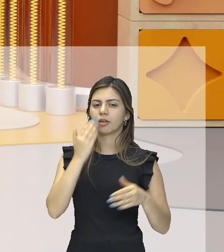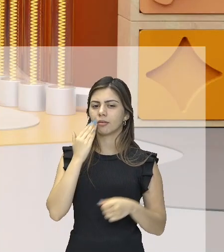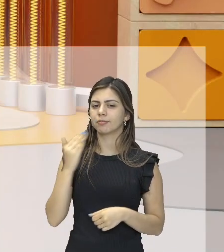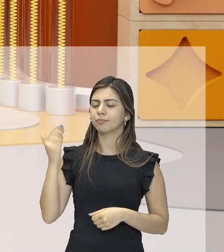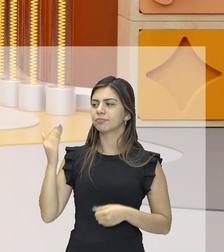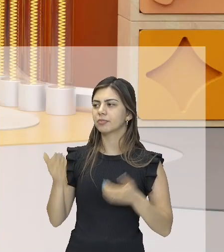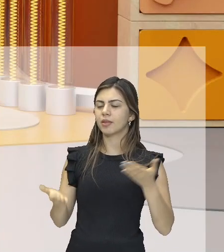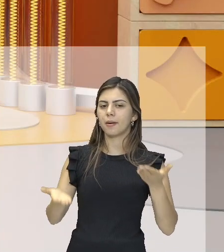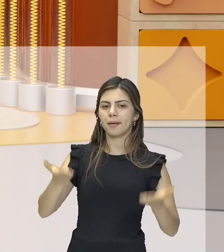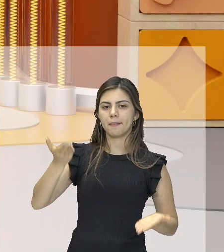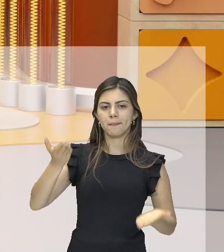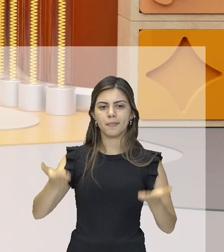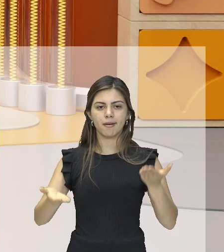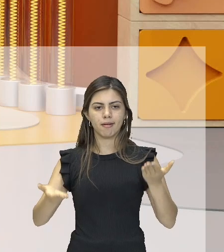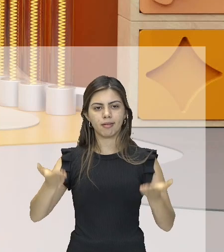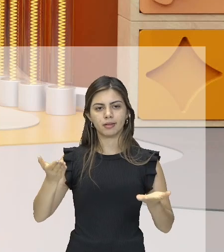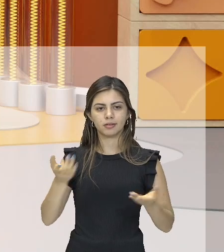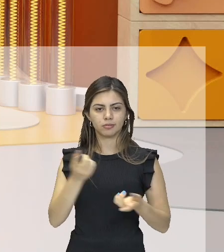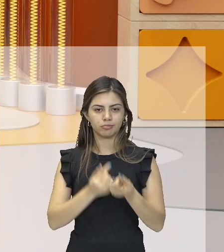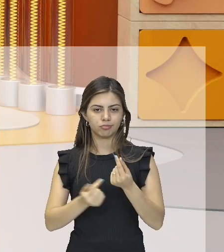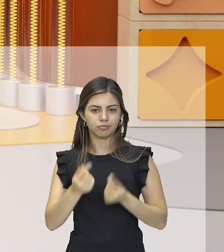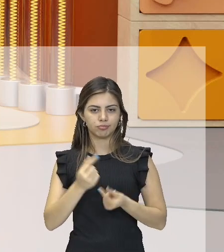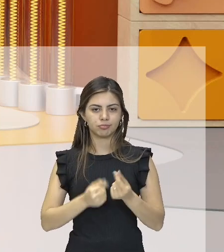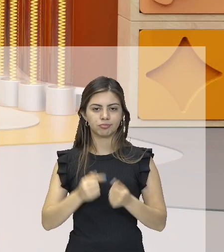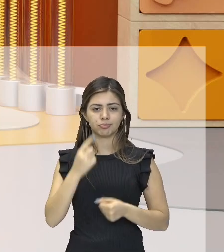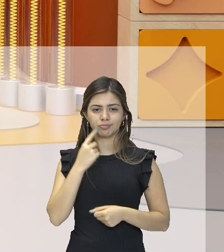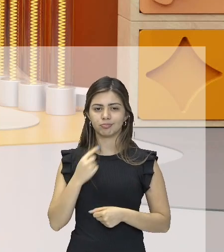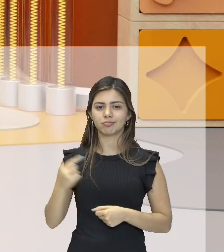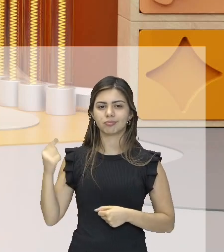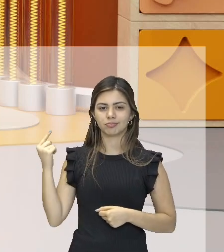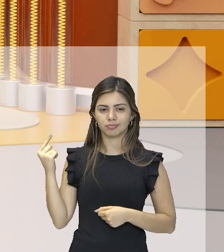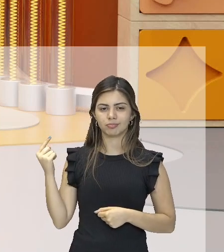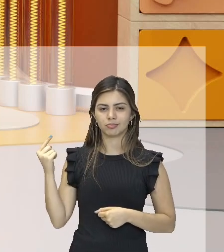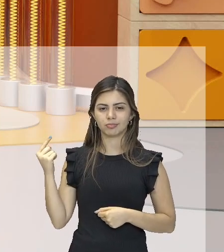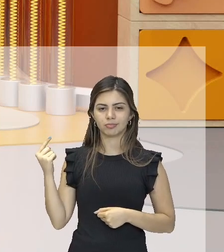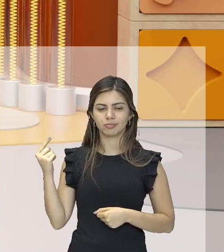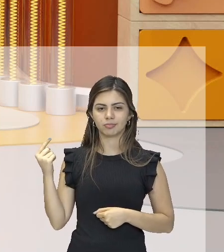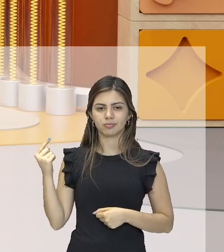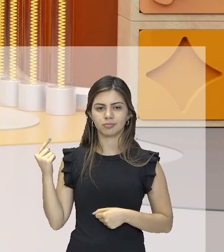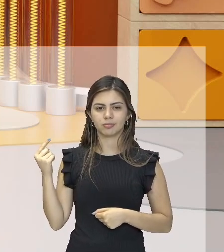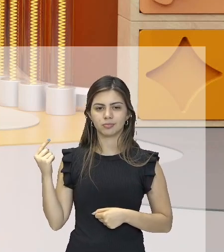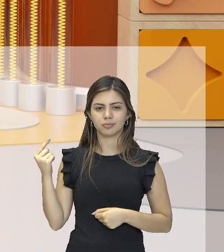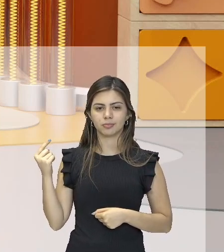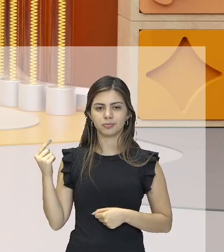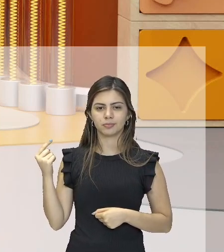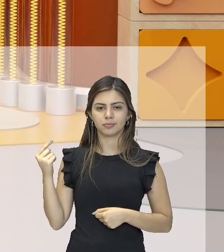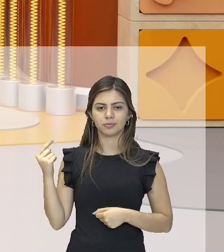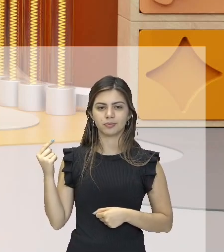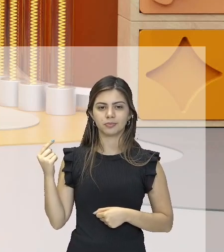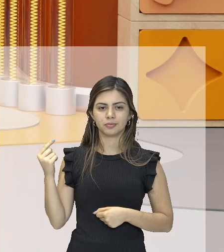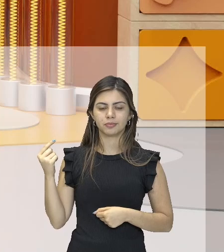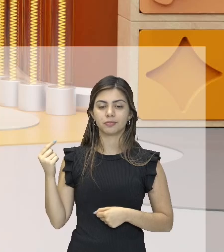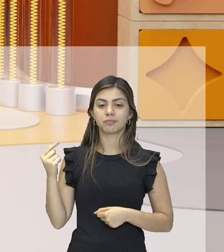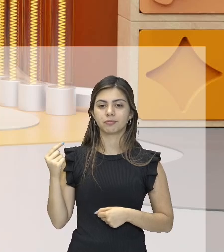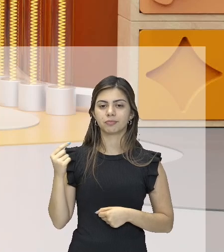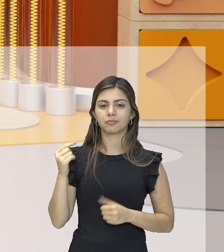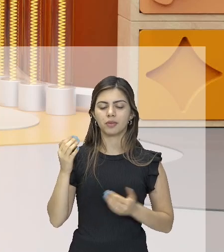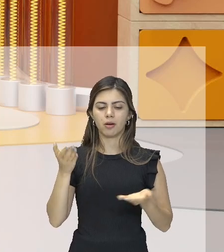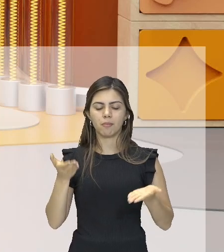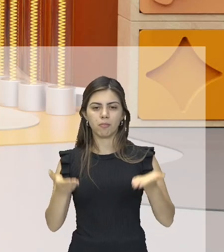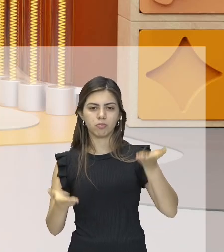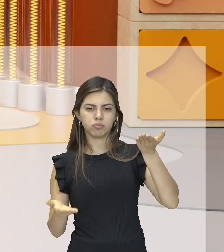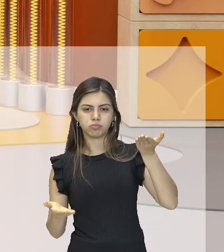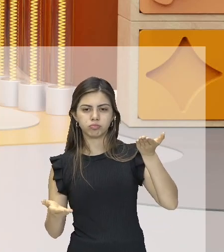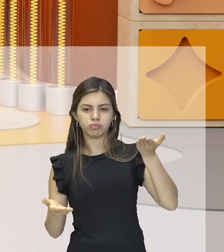balança comercial favorável. Observem aí que eu tenho a diminuição, tem uma parte que está mais acima e uma parte que está